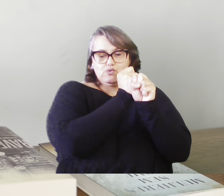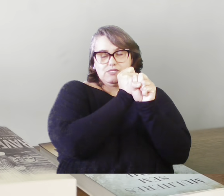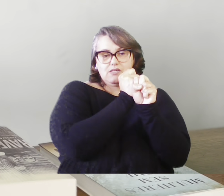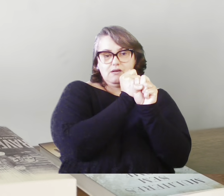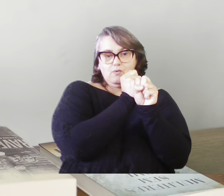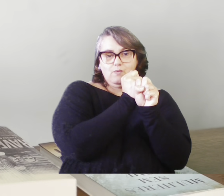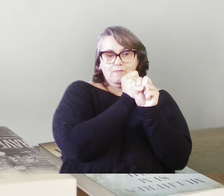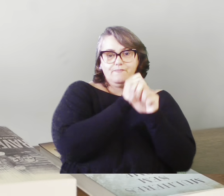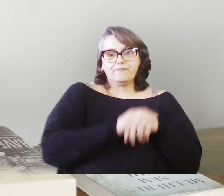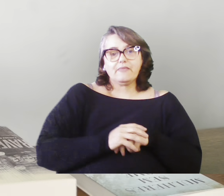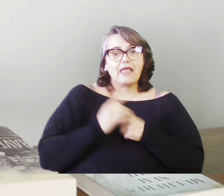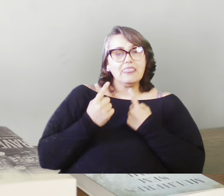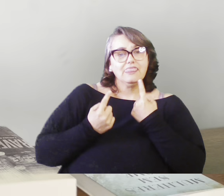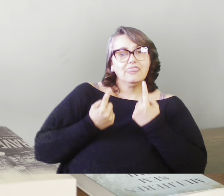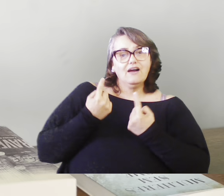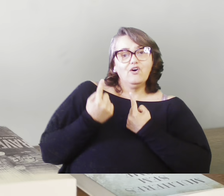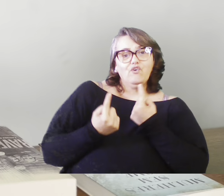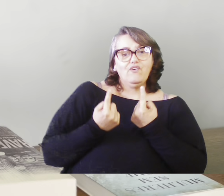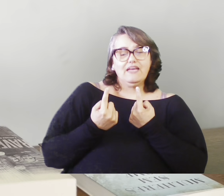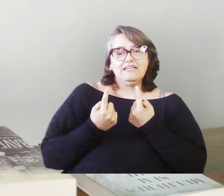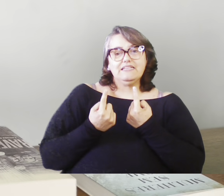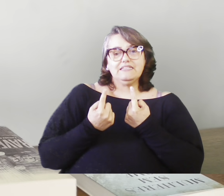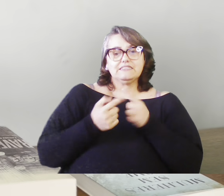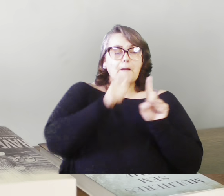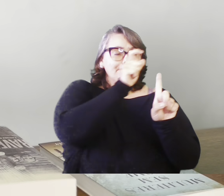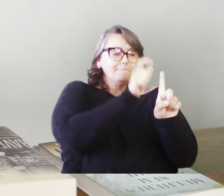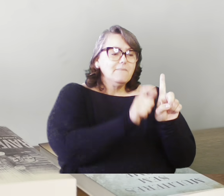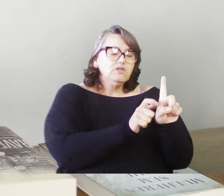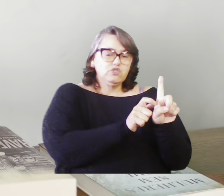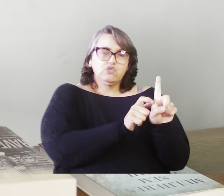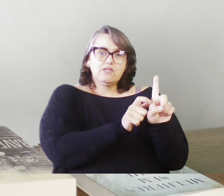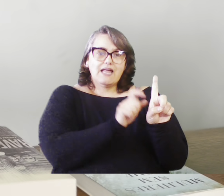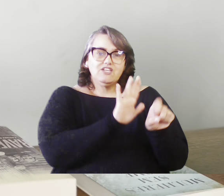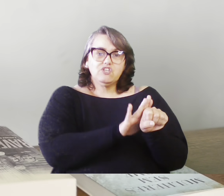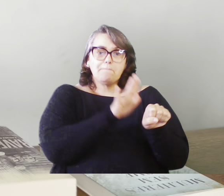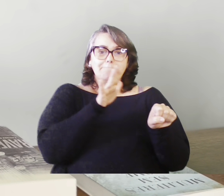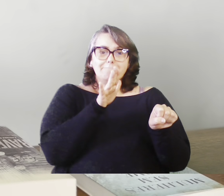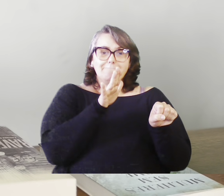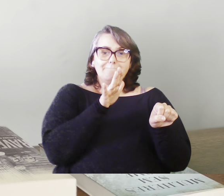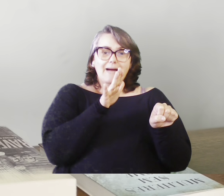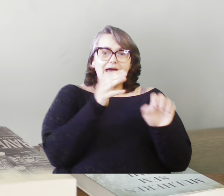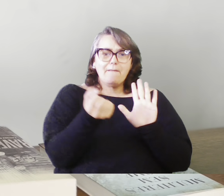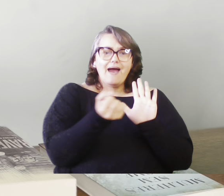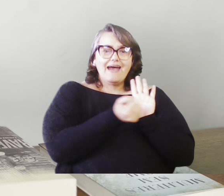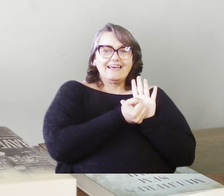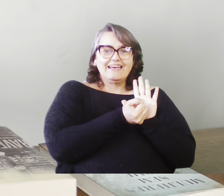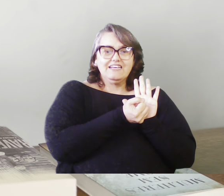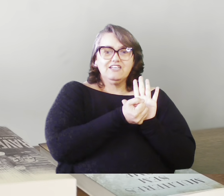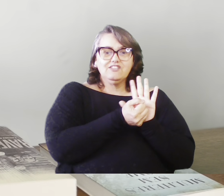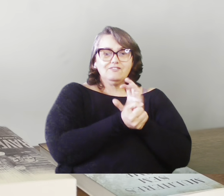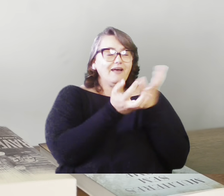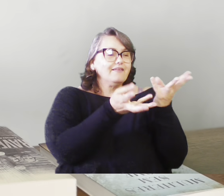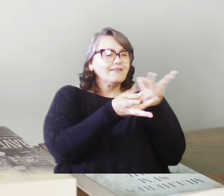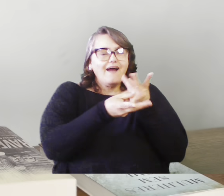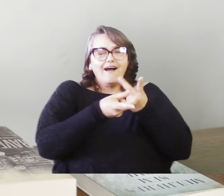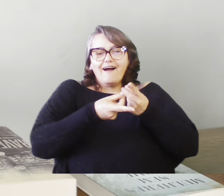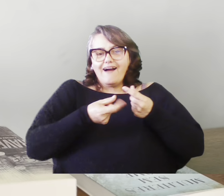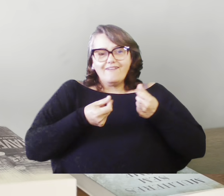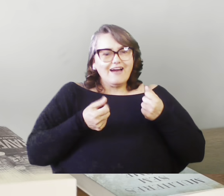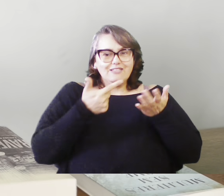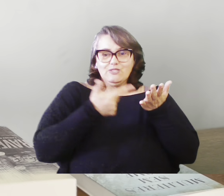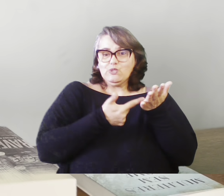sua construção, e talvez seja a personagem mais marcante,